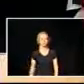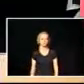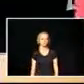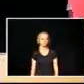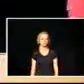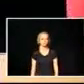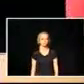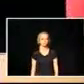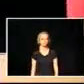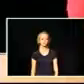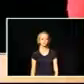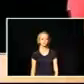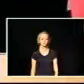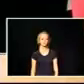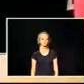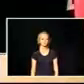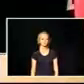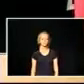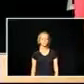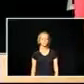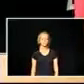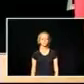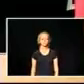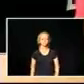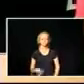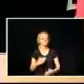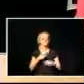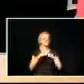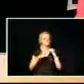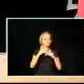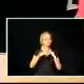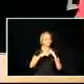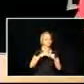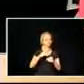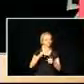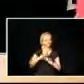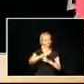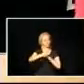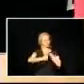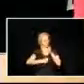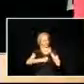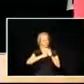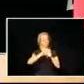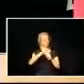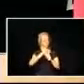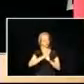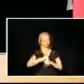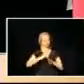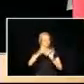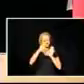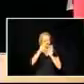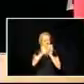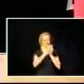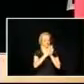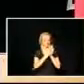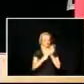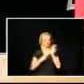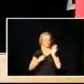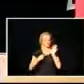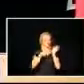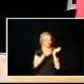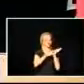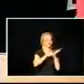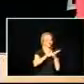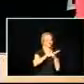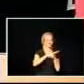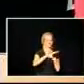aqui no corpo do próprio projeto, a revisão geral anual, que se trata nesse artigo que eu acabei de ler, ela